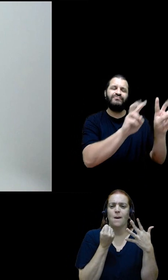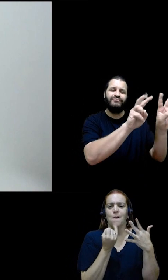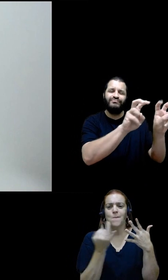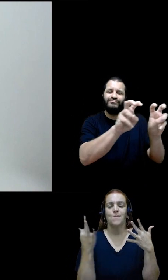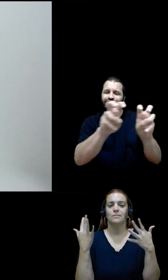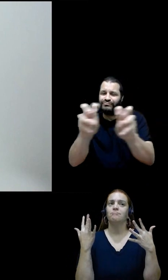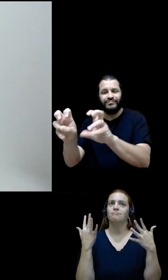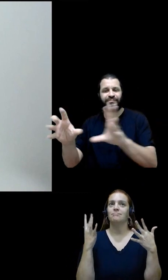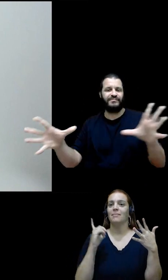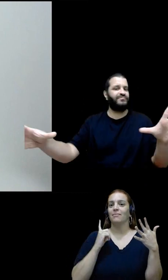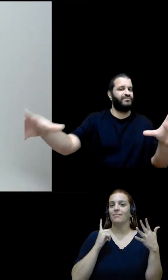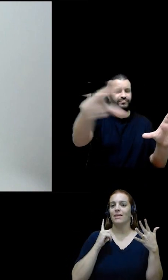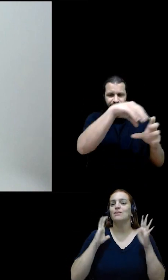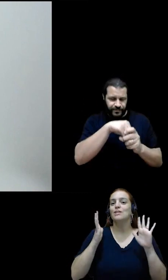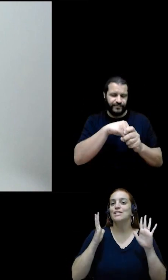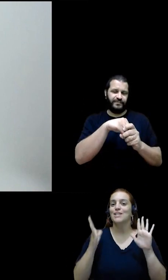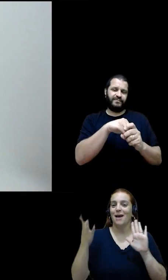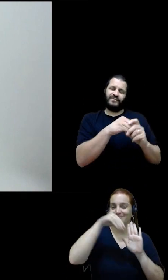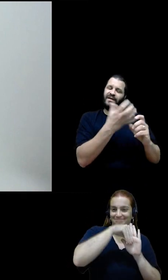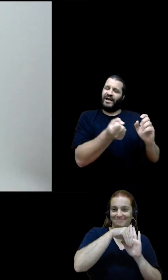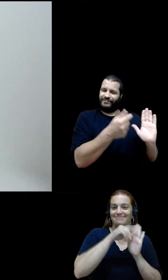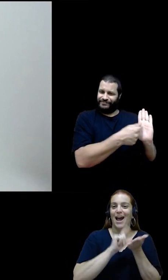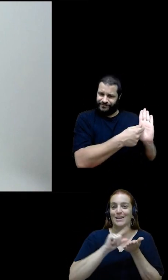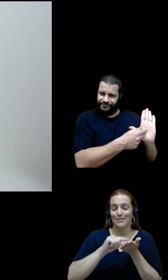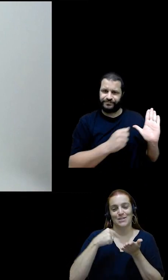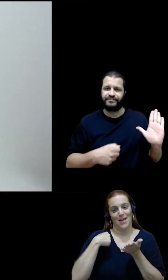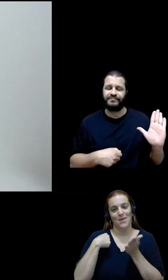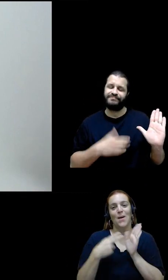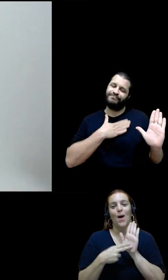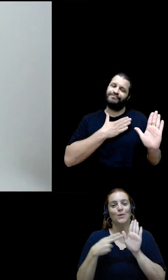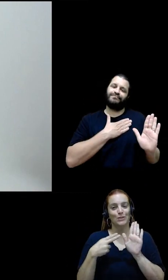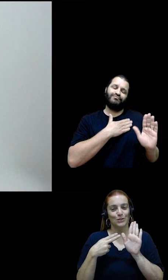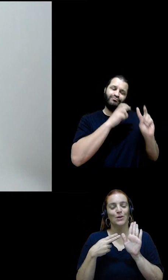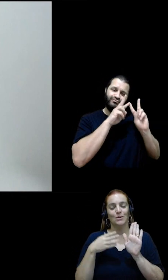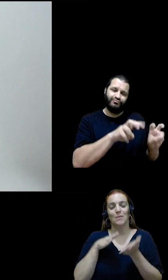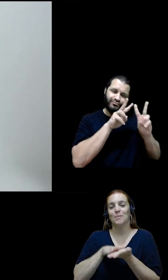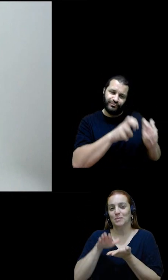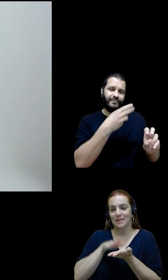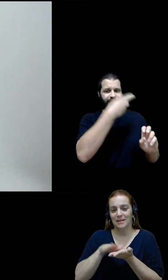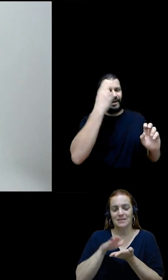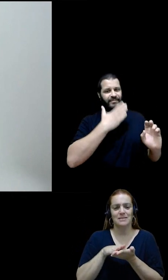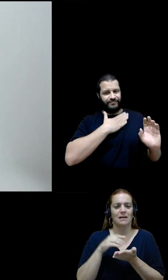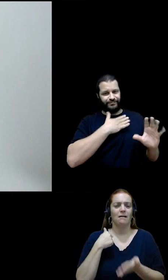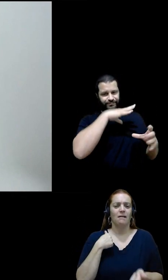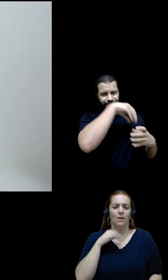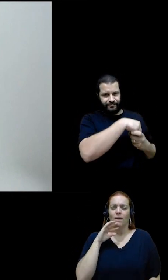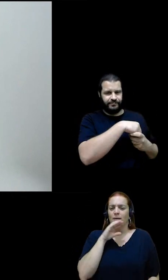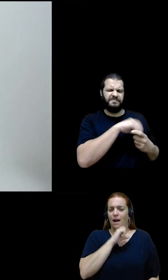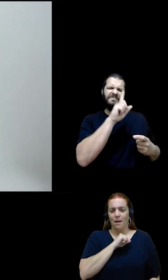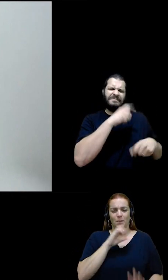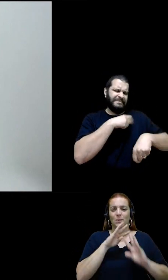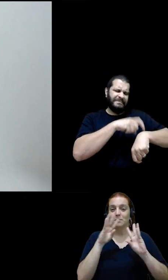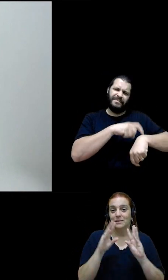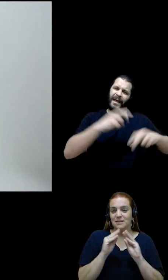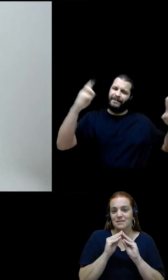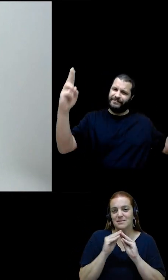que estão presentes no capítulo em que eu sou autor, né, nessa publicação. Eu fiz uma breve apresentação,